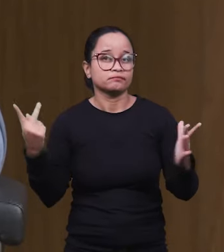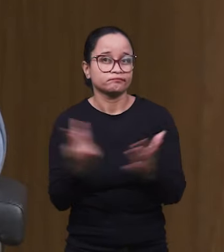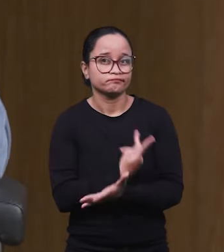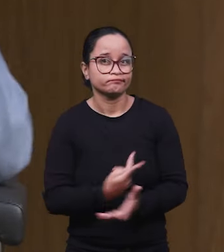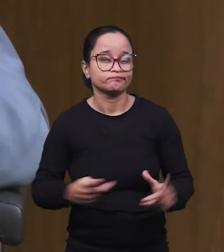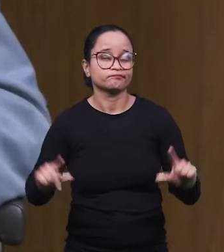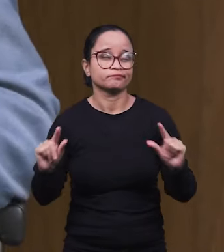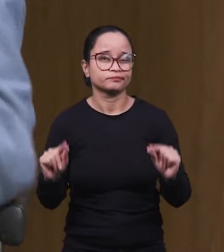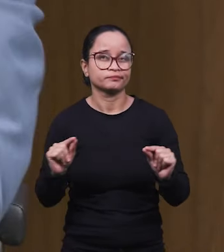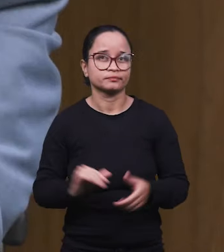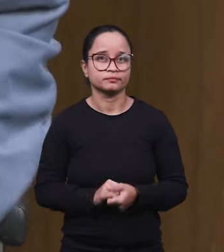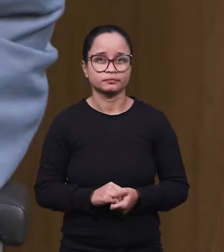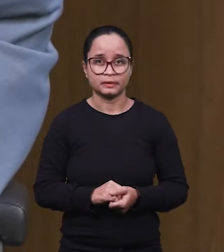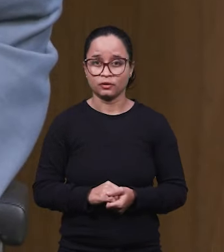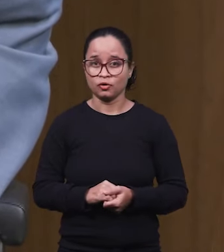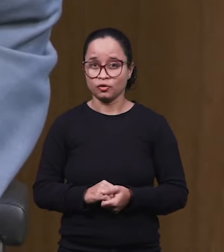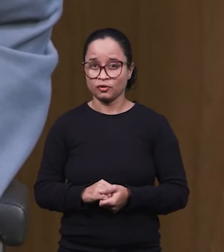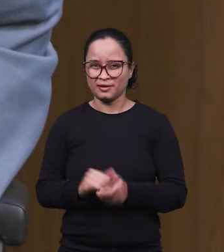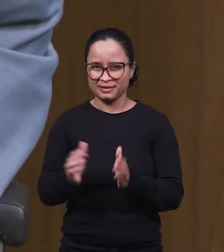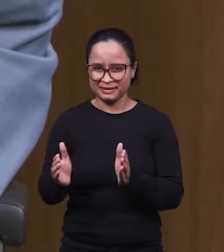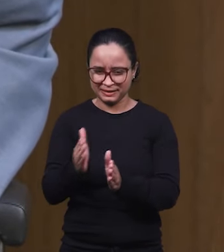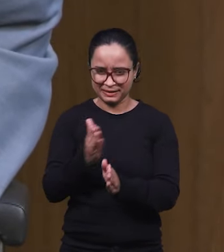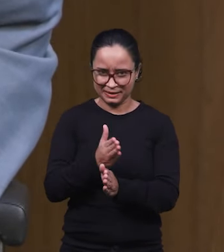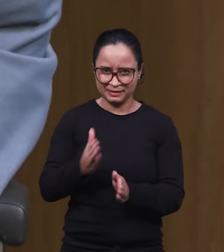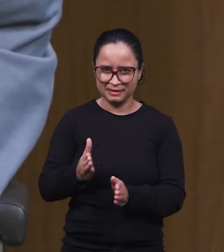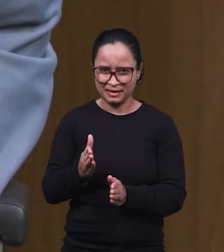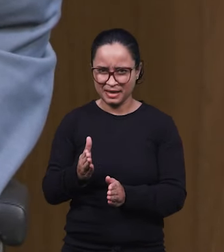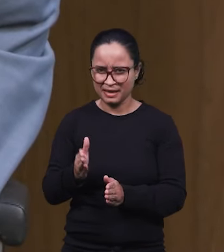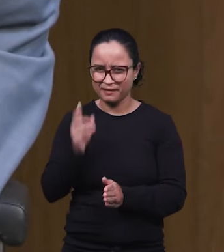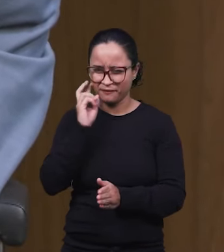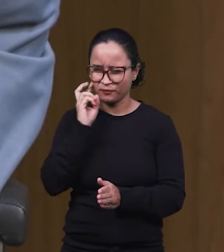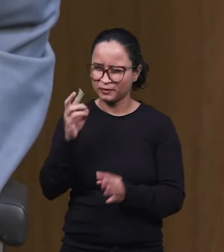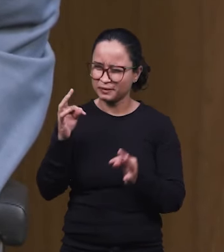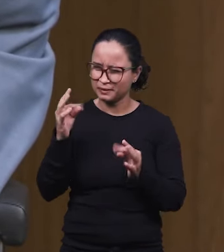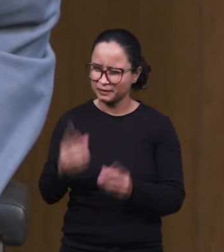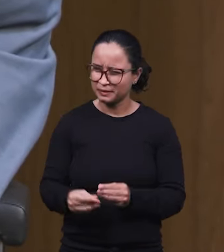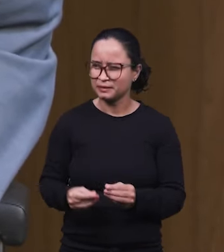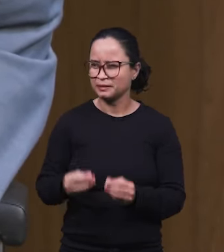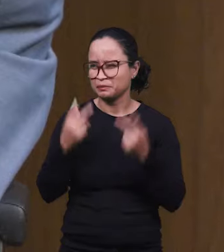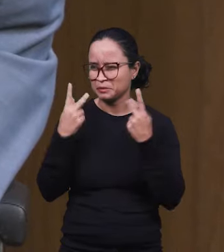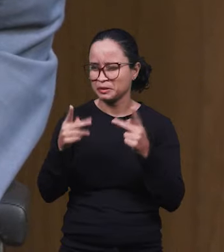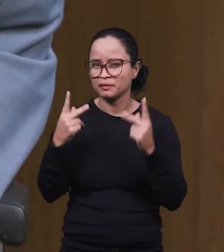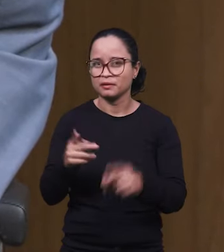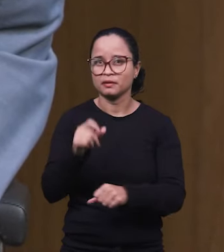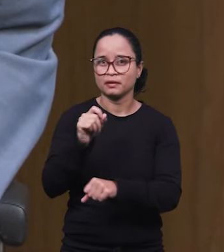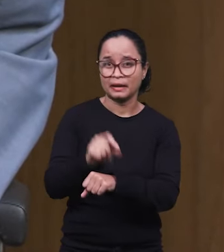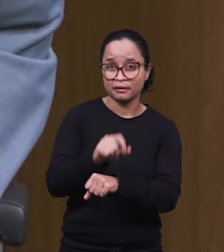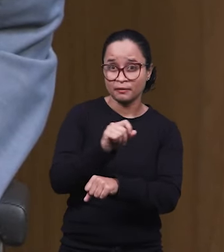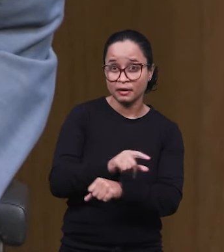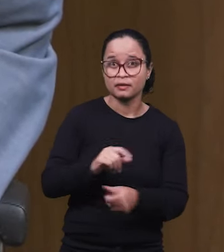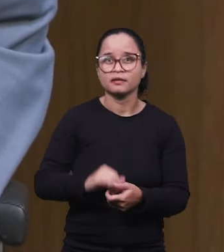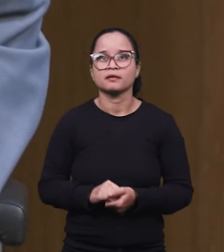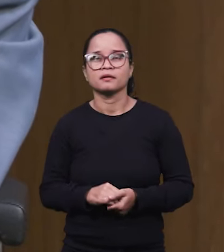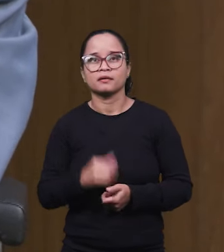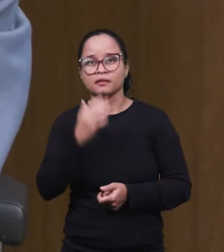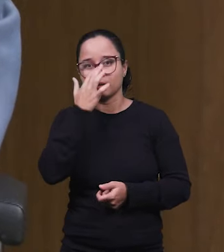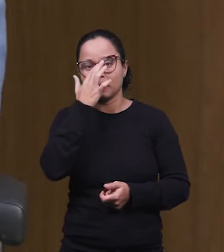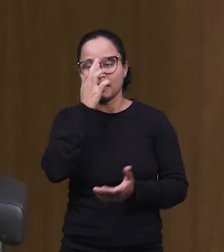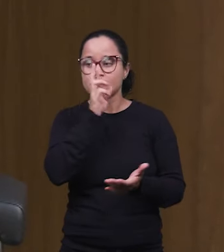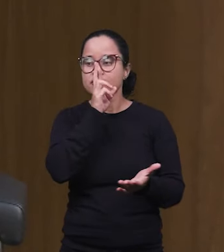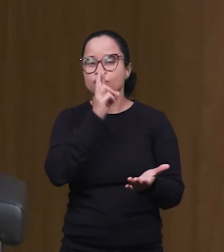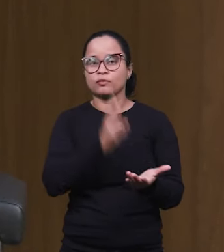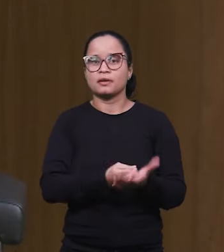acontece, o solo ficou tão batido, ele ouviu tanta pregação, que a semente não entrou, não